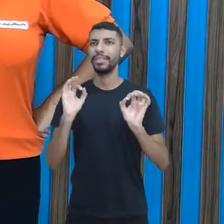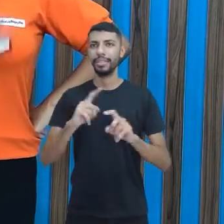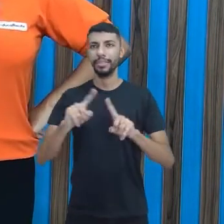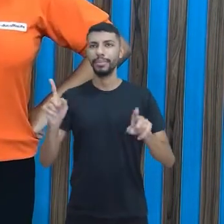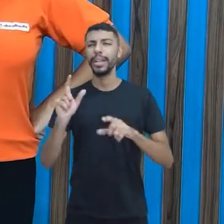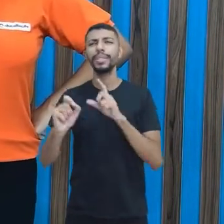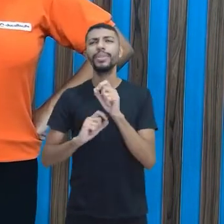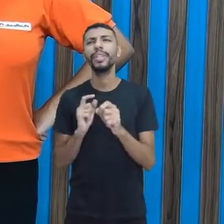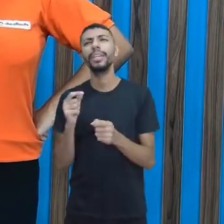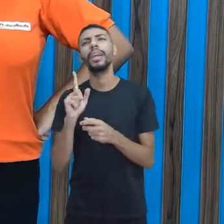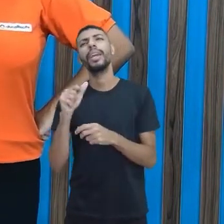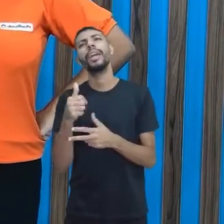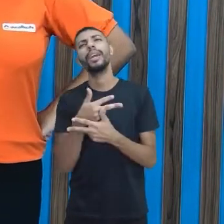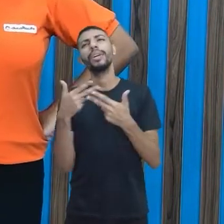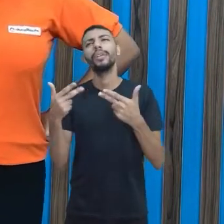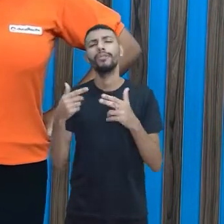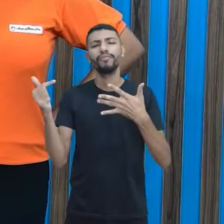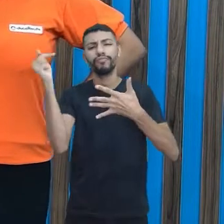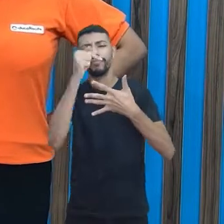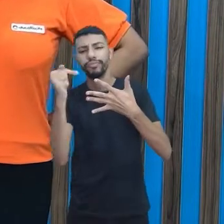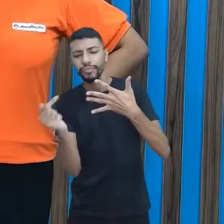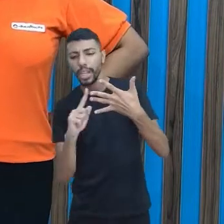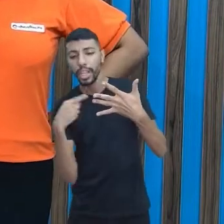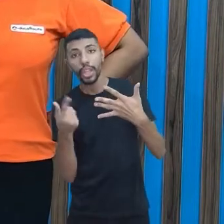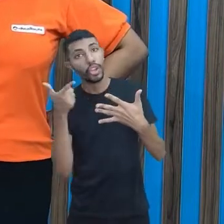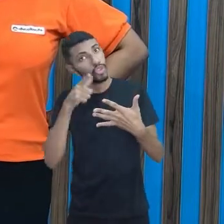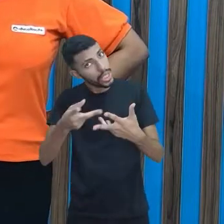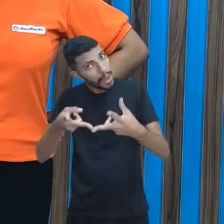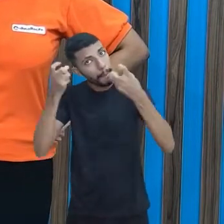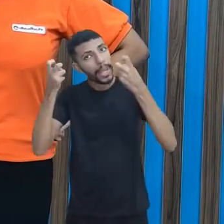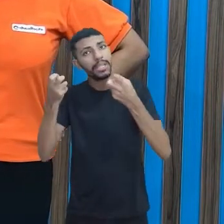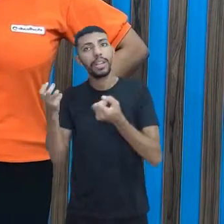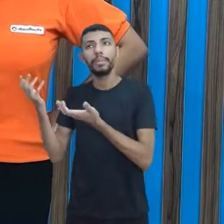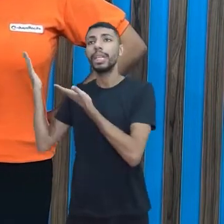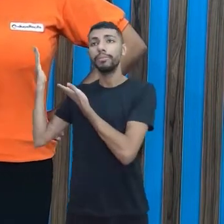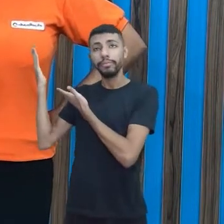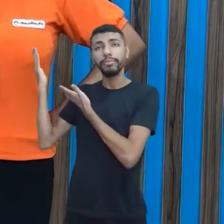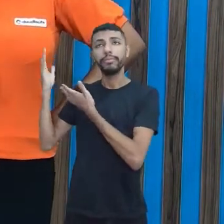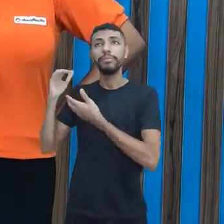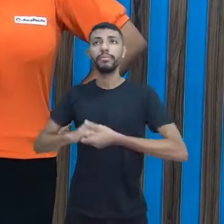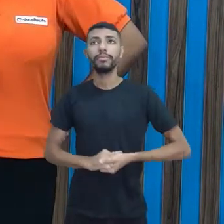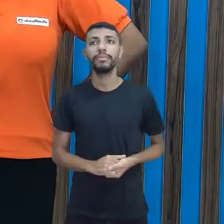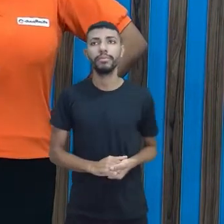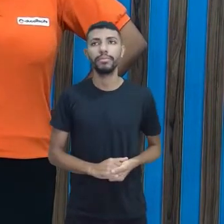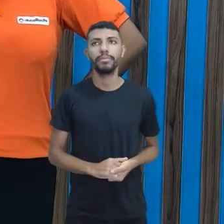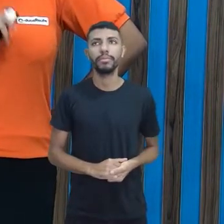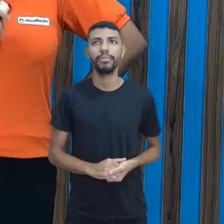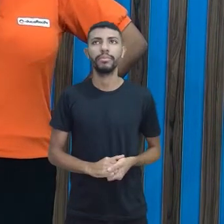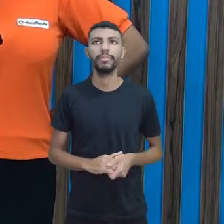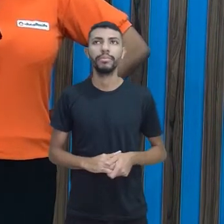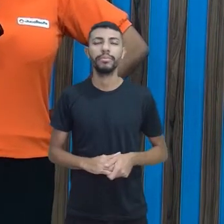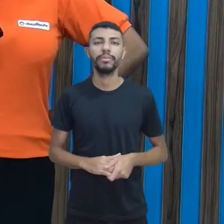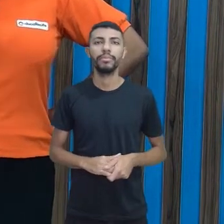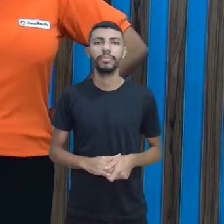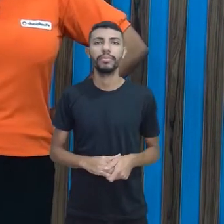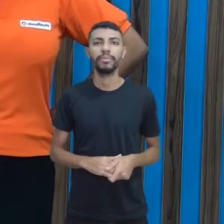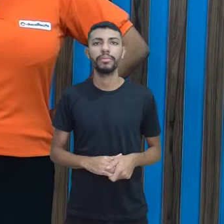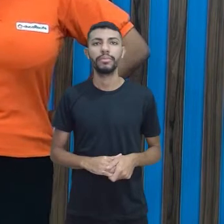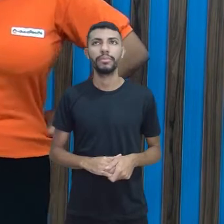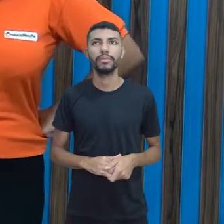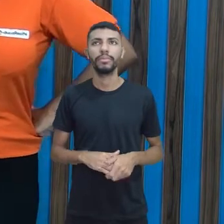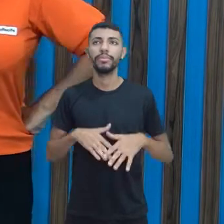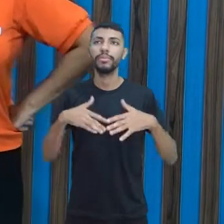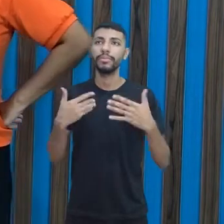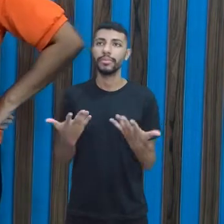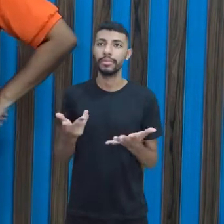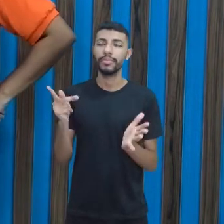são pontos que a gente consegue observar, não é? E aí, eu na verdade